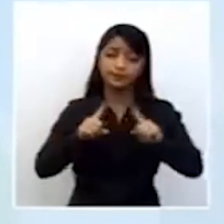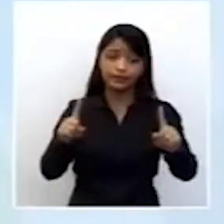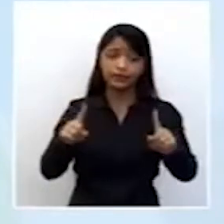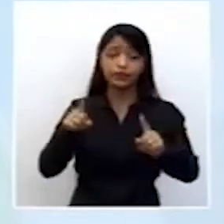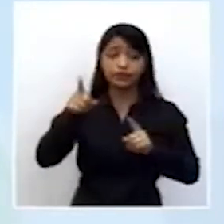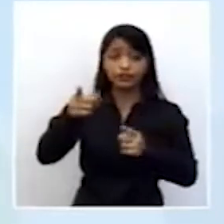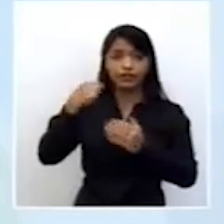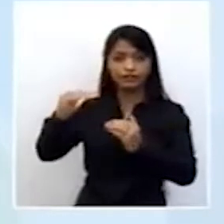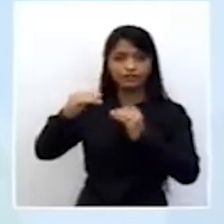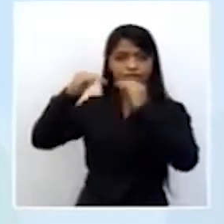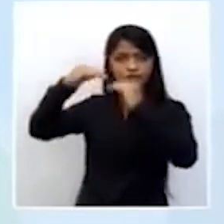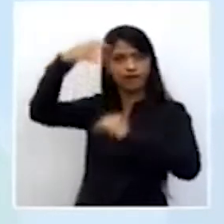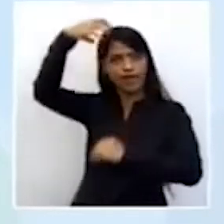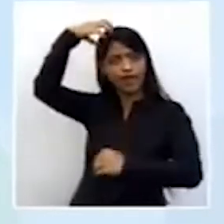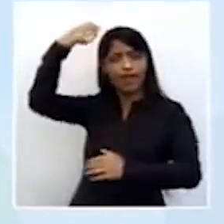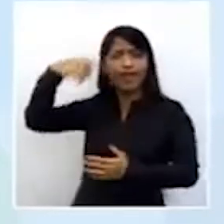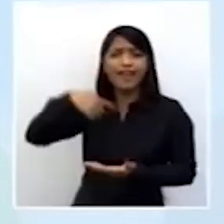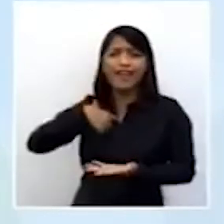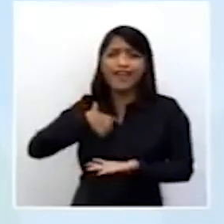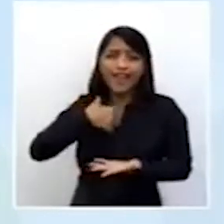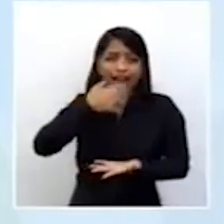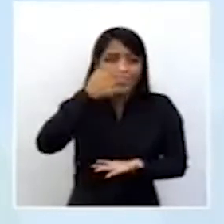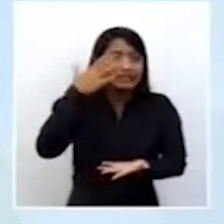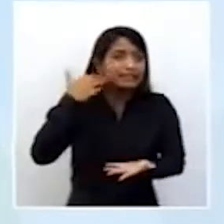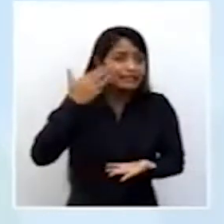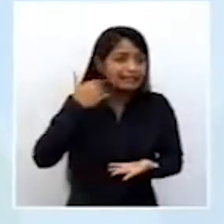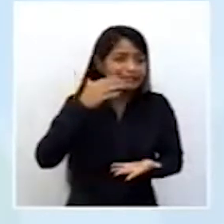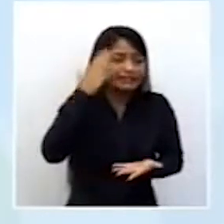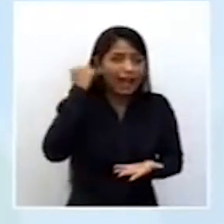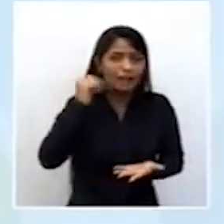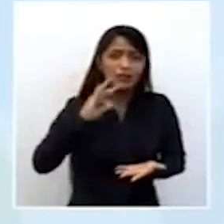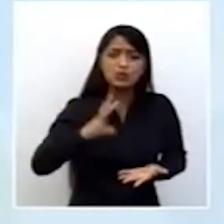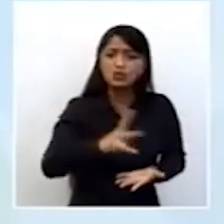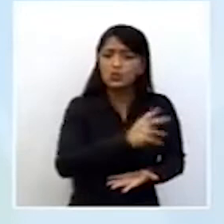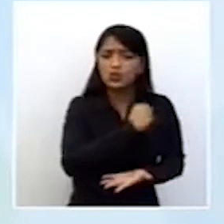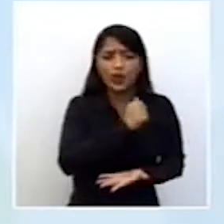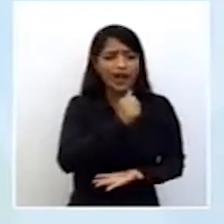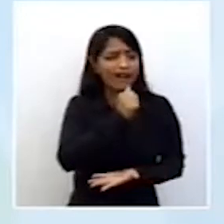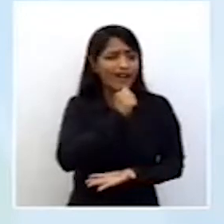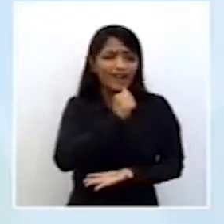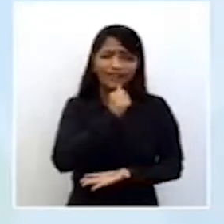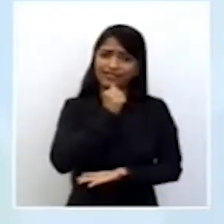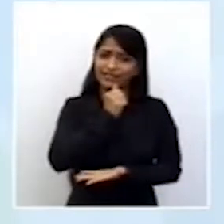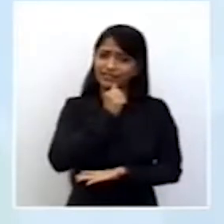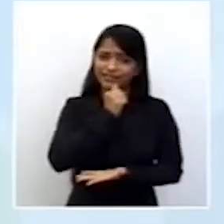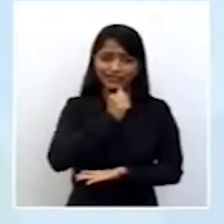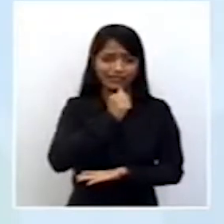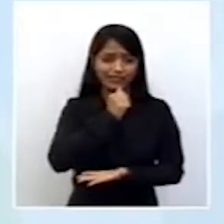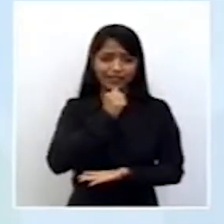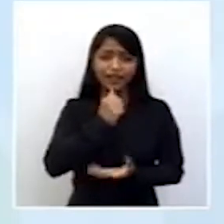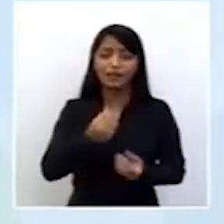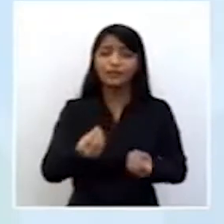vossa alteza minha ignorância por boa vontade, a qual bem certo creia que para